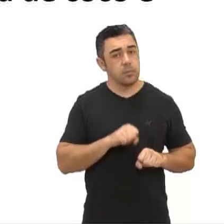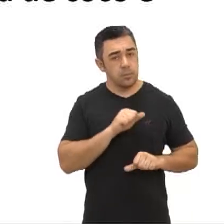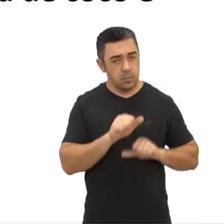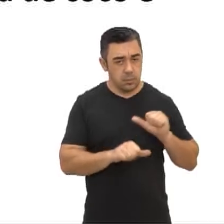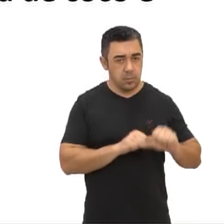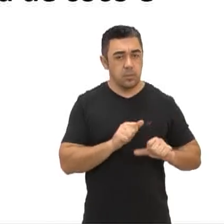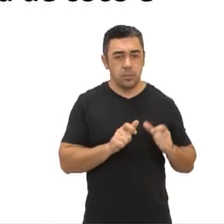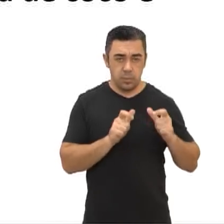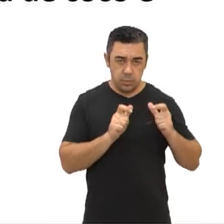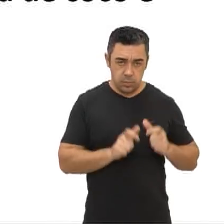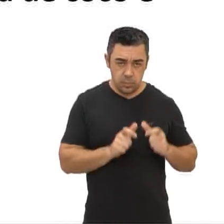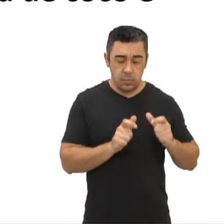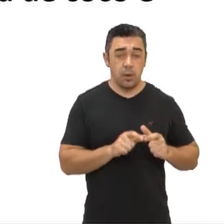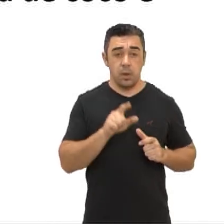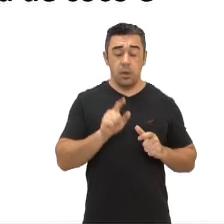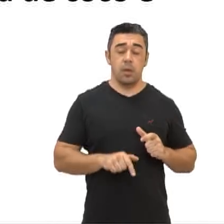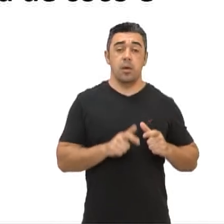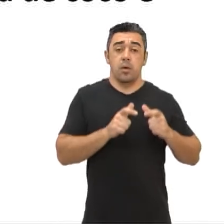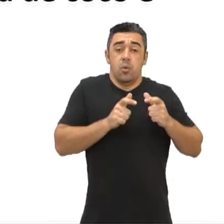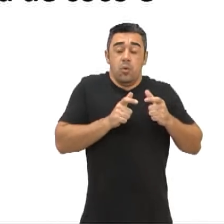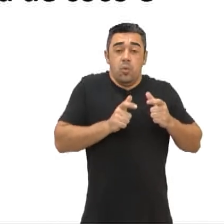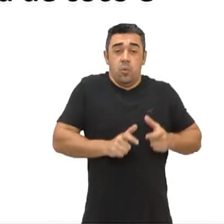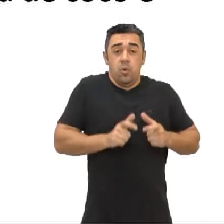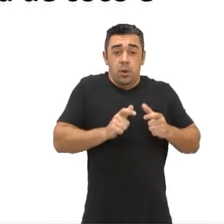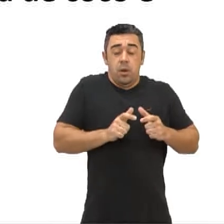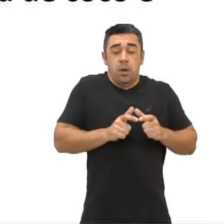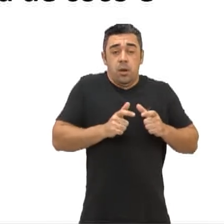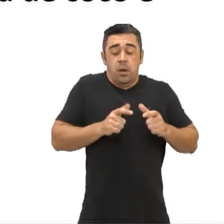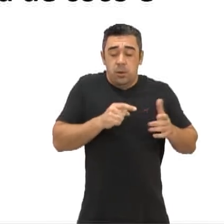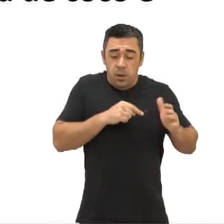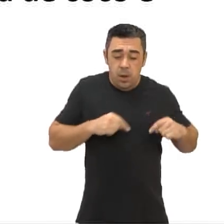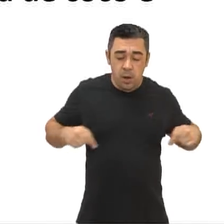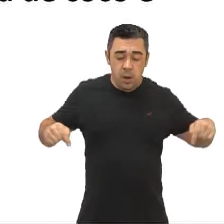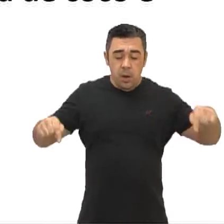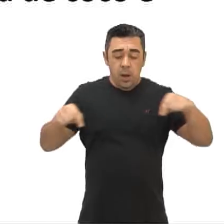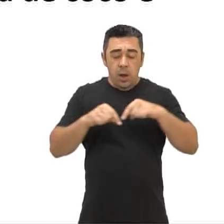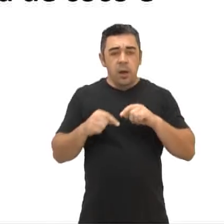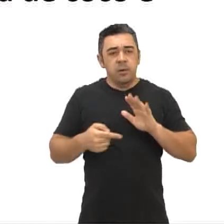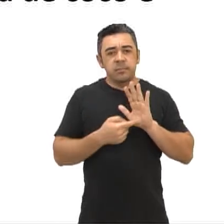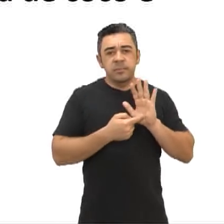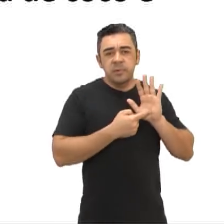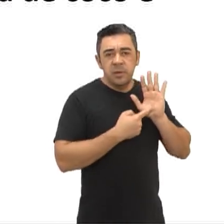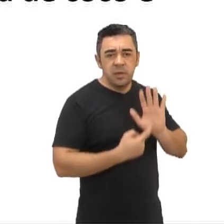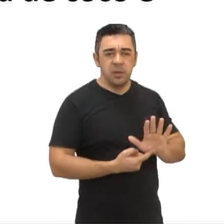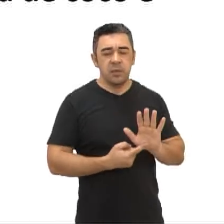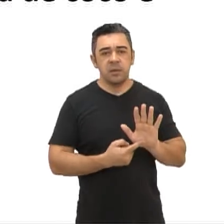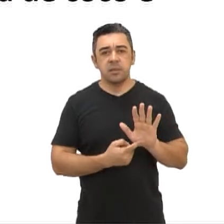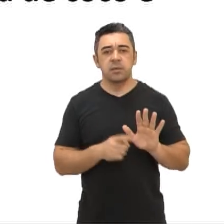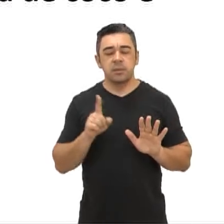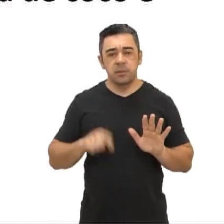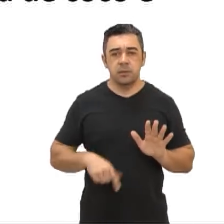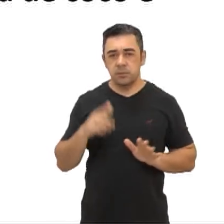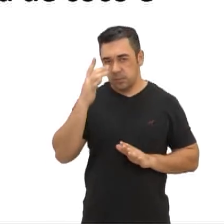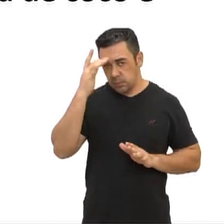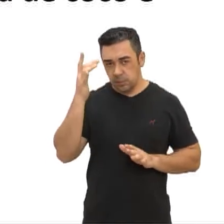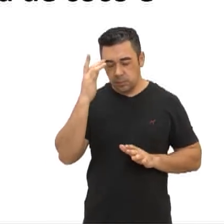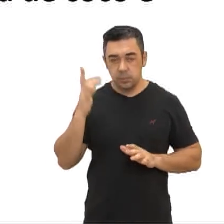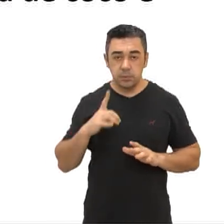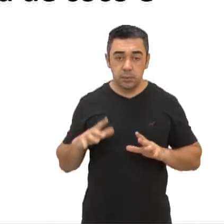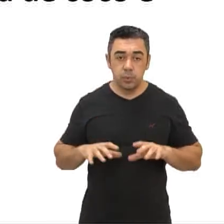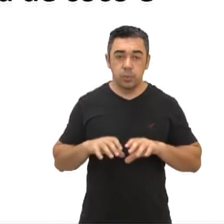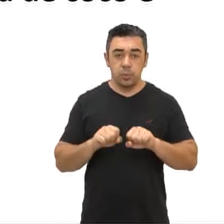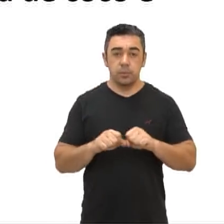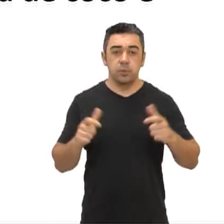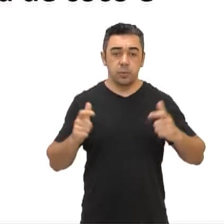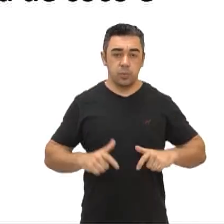buscando novos públicos. Né? São aqueles artistas que se mudam. Né? Ele vai atrás do seu público. Então, os artistas